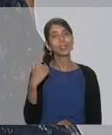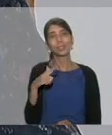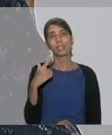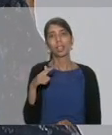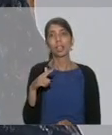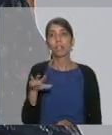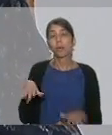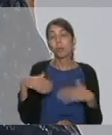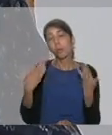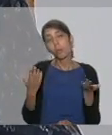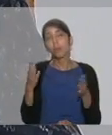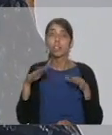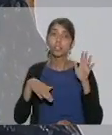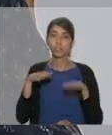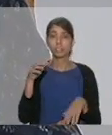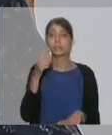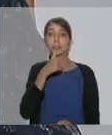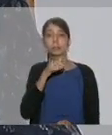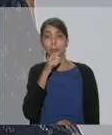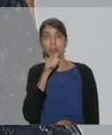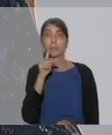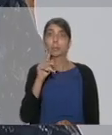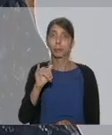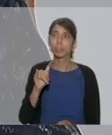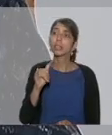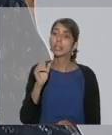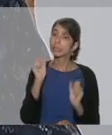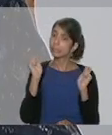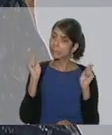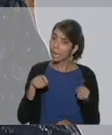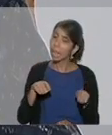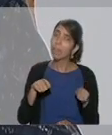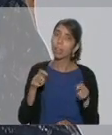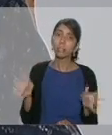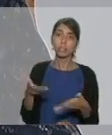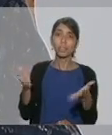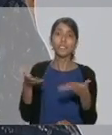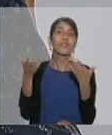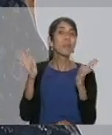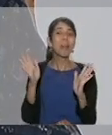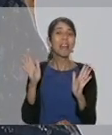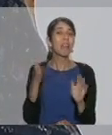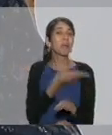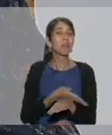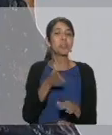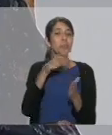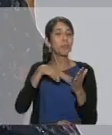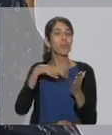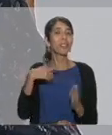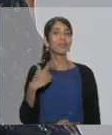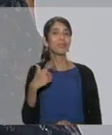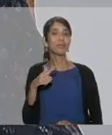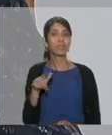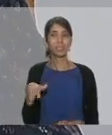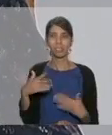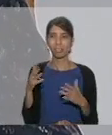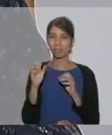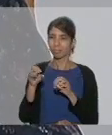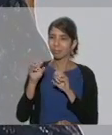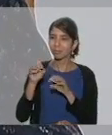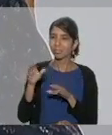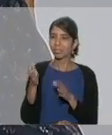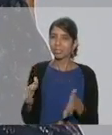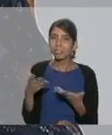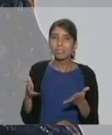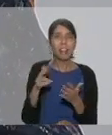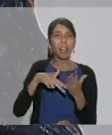Pepper. Ou até tem pais que poderiam proporcionar isso para os filhos, mas não têm o hábito da leitura, então não expõem os seus filhos